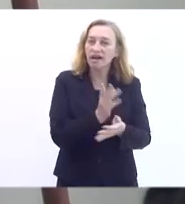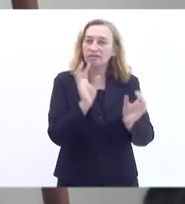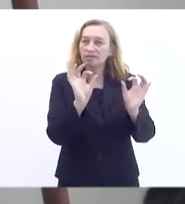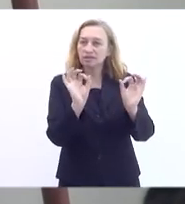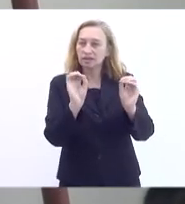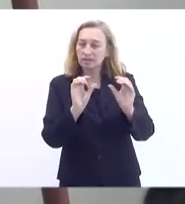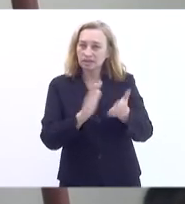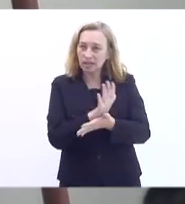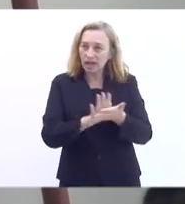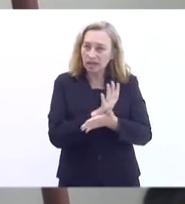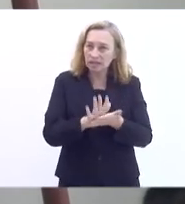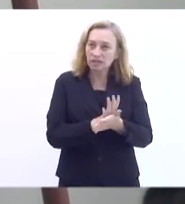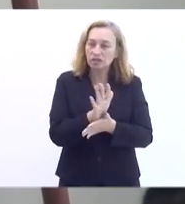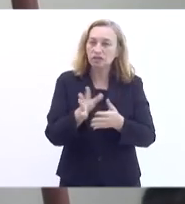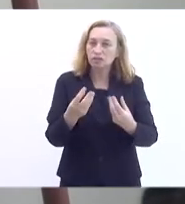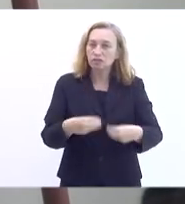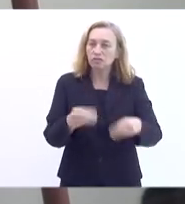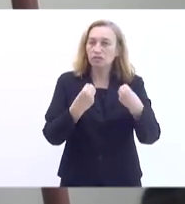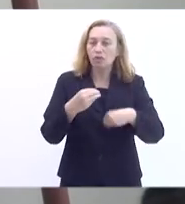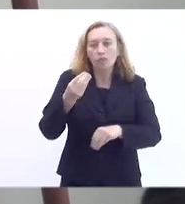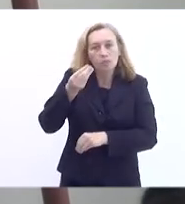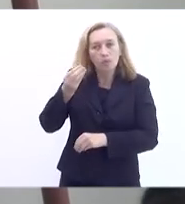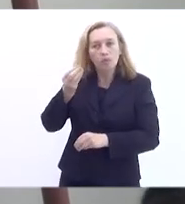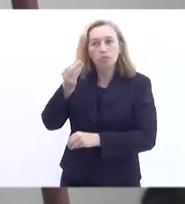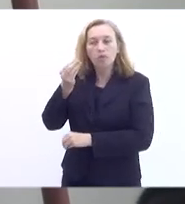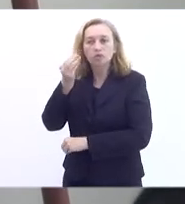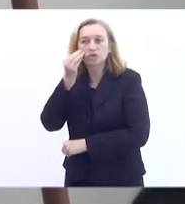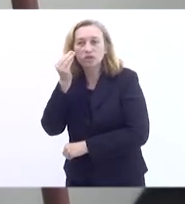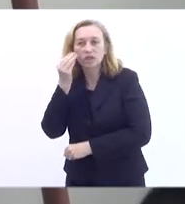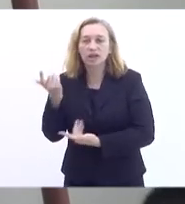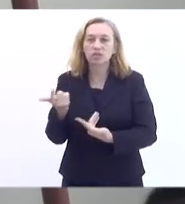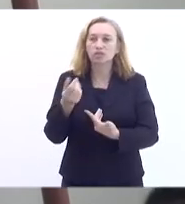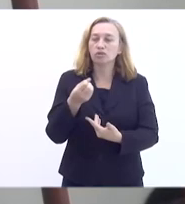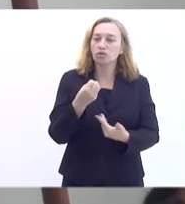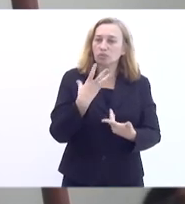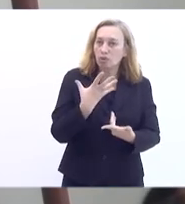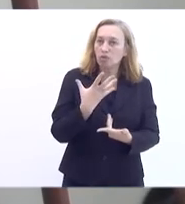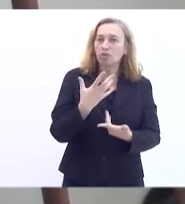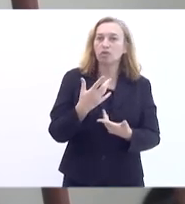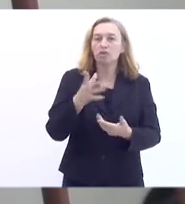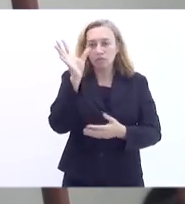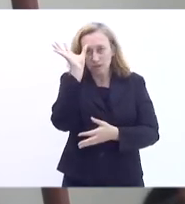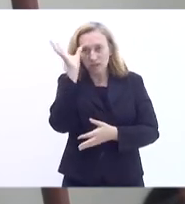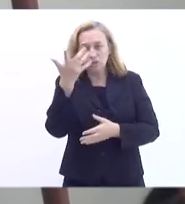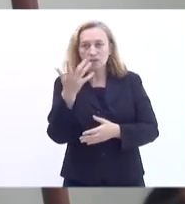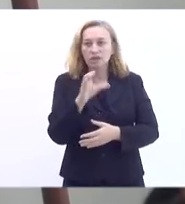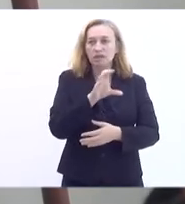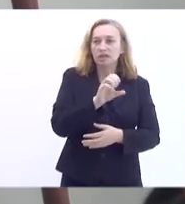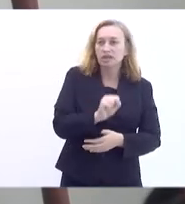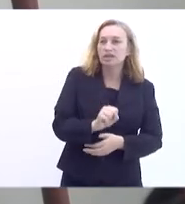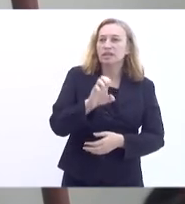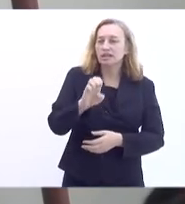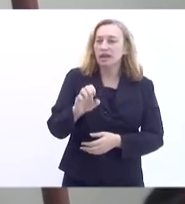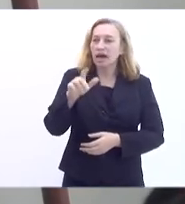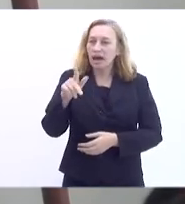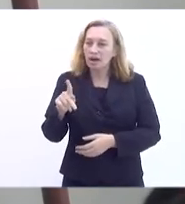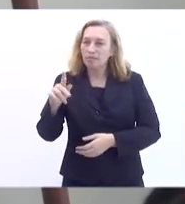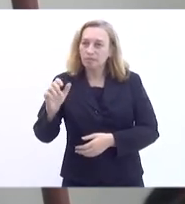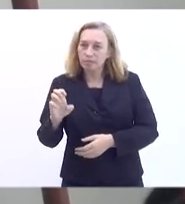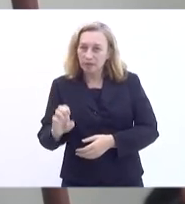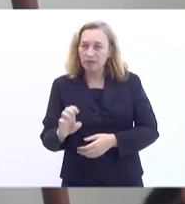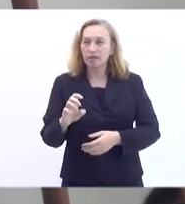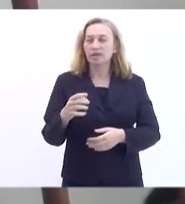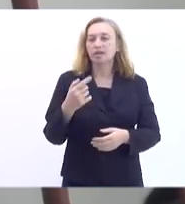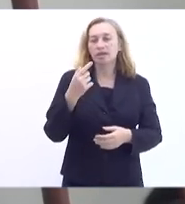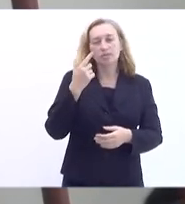isso nos deu o universo isso foi indispensável por exemplo tem sido para resolução da ceat que se imaginava o quantitativo